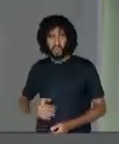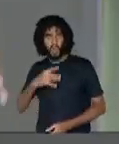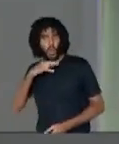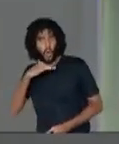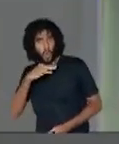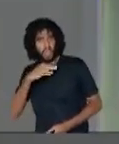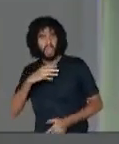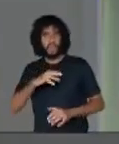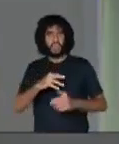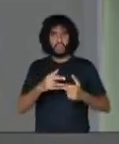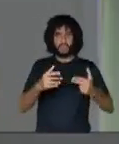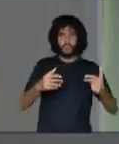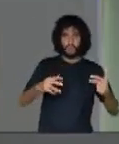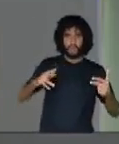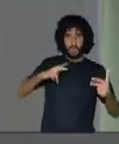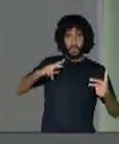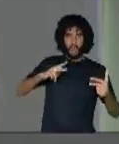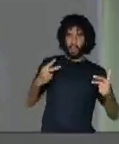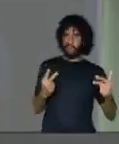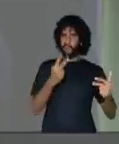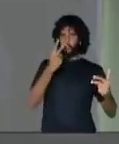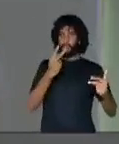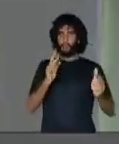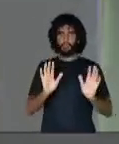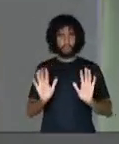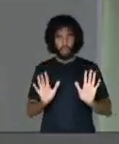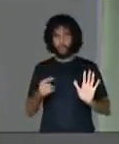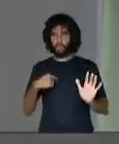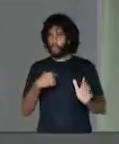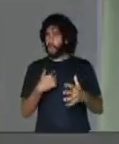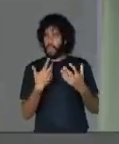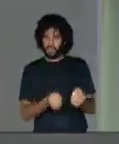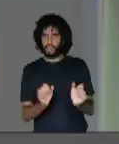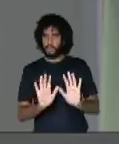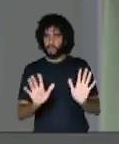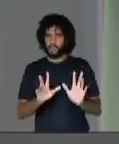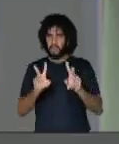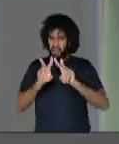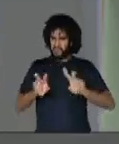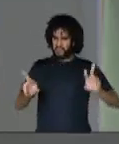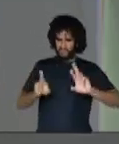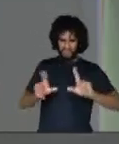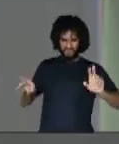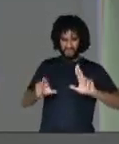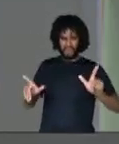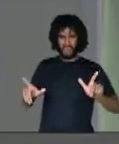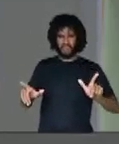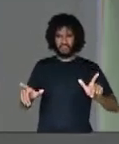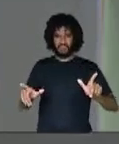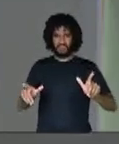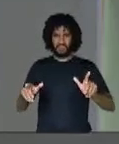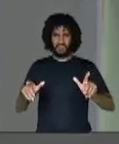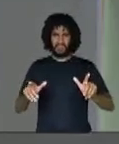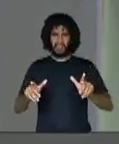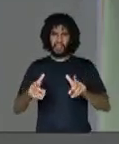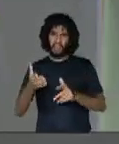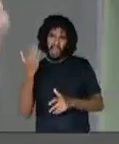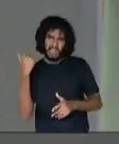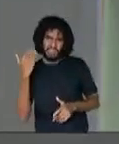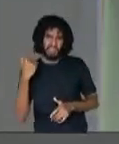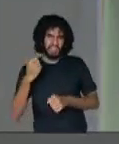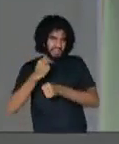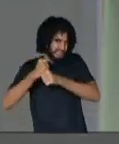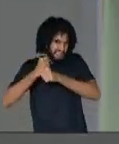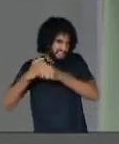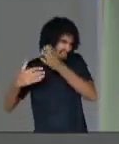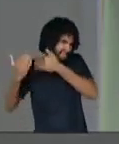tudo que é privado algo virtuoso. Nós não compactuamos dessa visão primitiva da sociedade brasileira, um